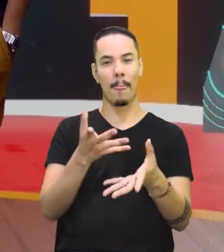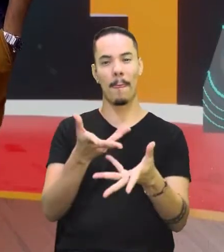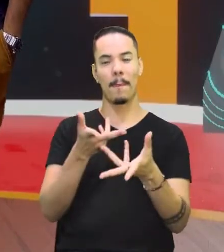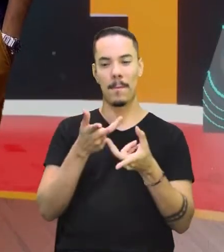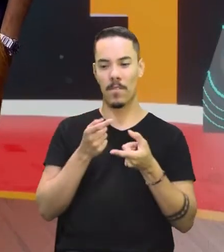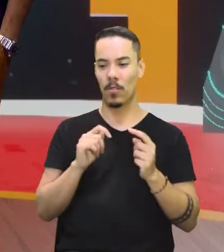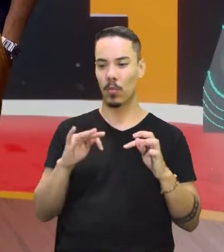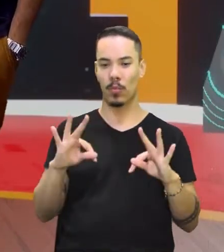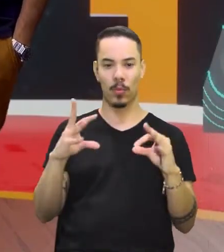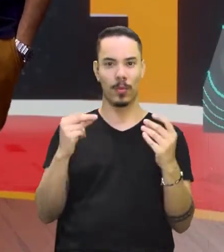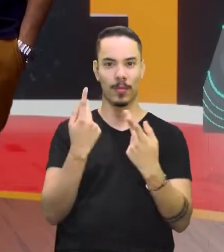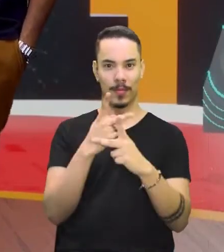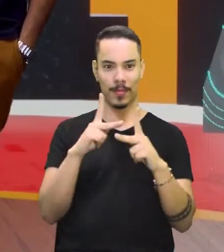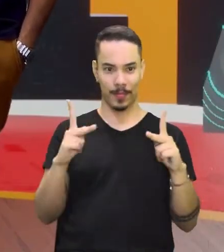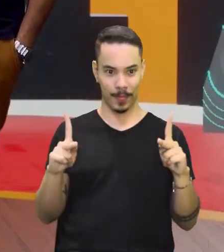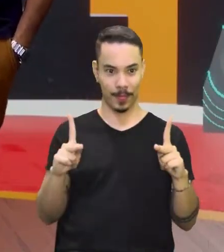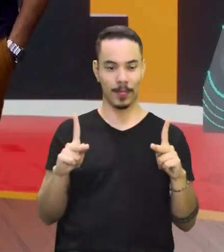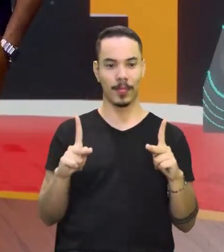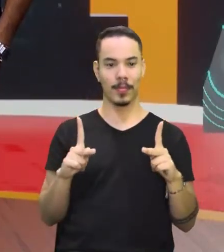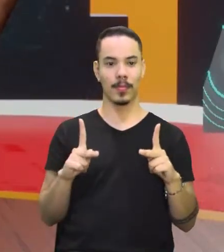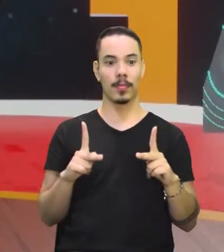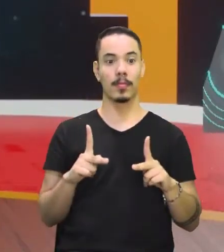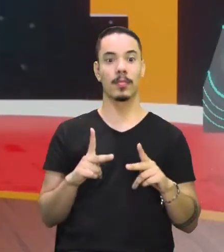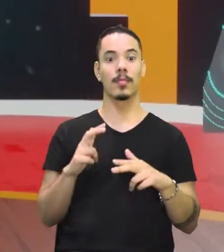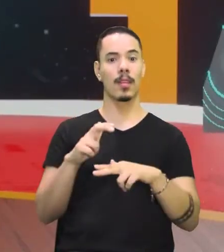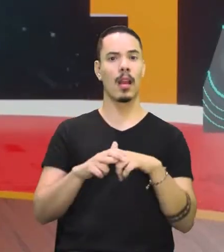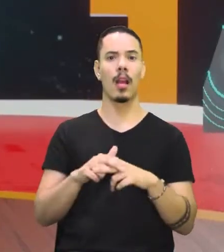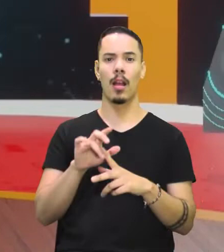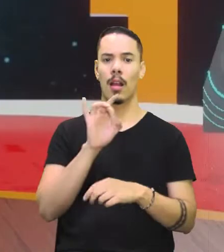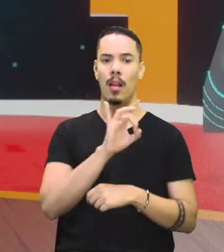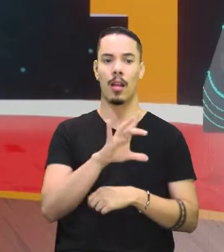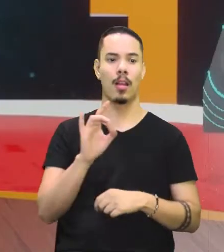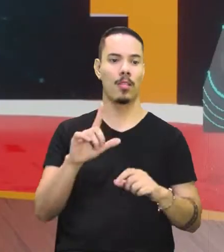por todos vocês, tá? E gente, cada foto que chega,